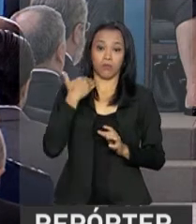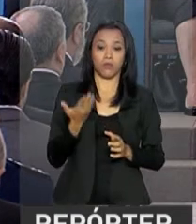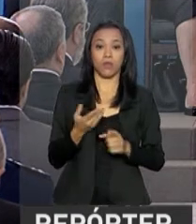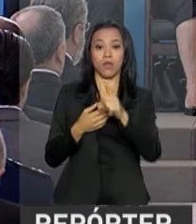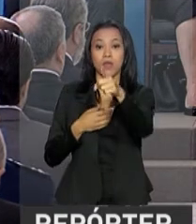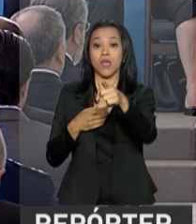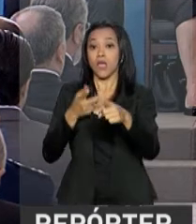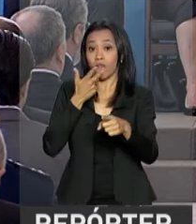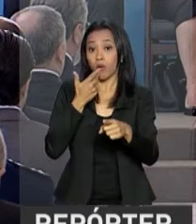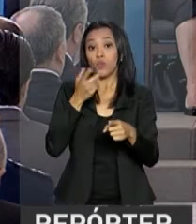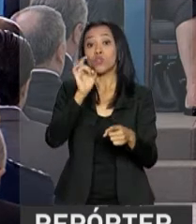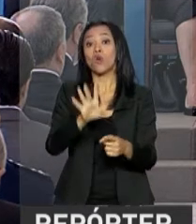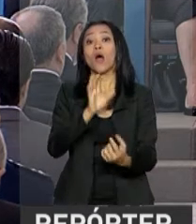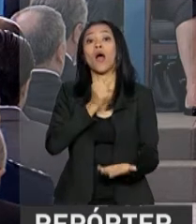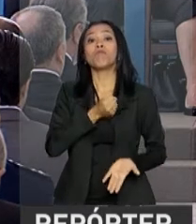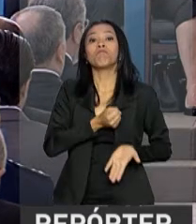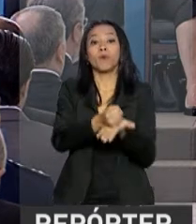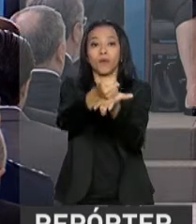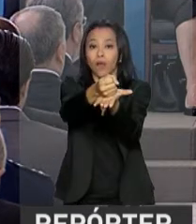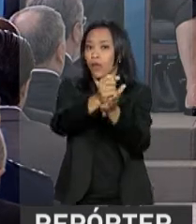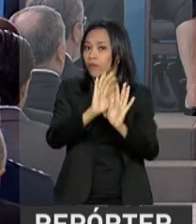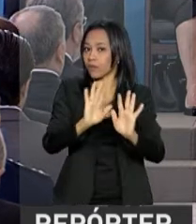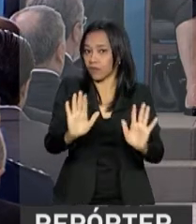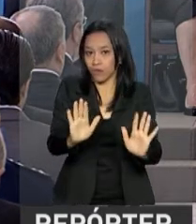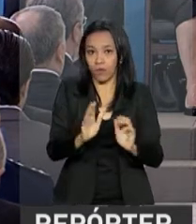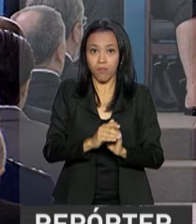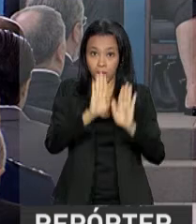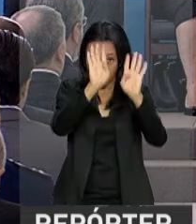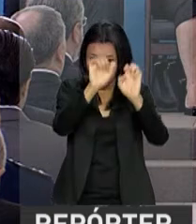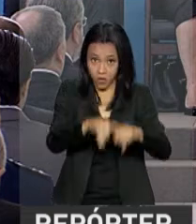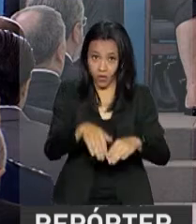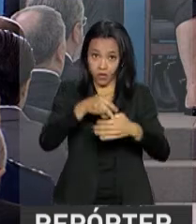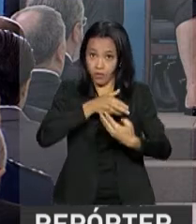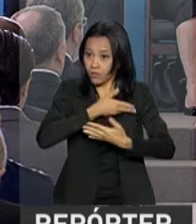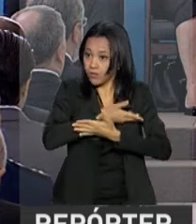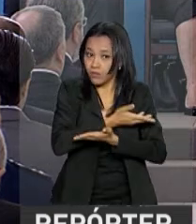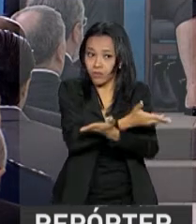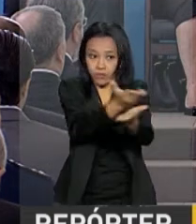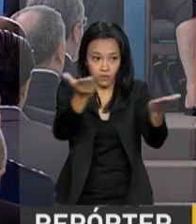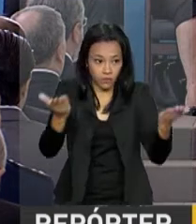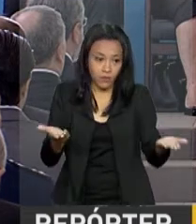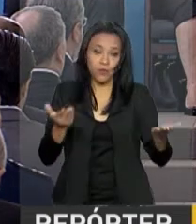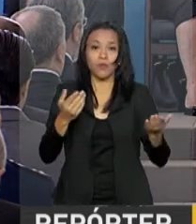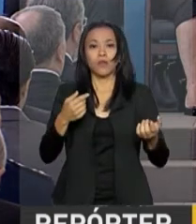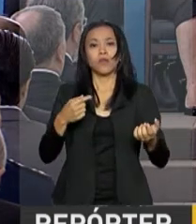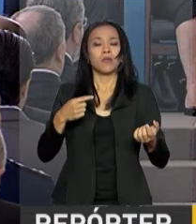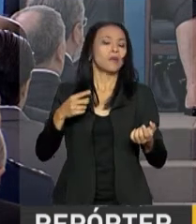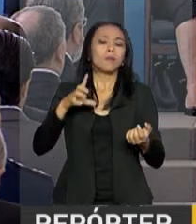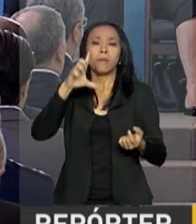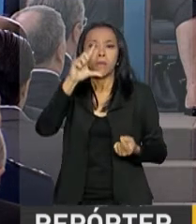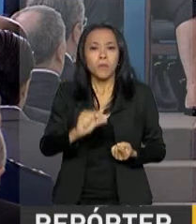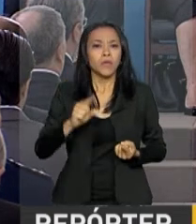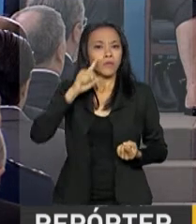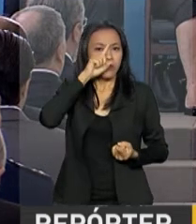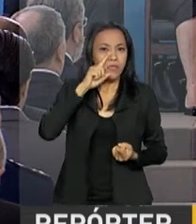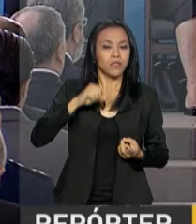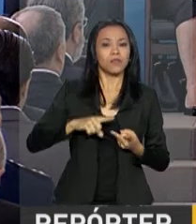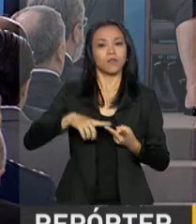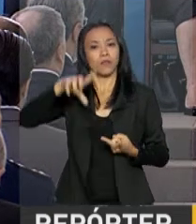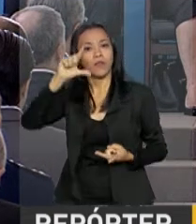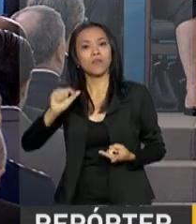o bem público qual bem público - risco - incerteza